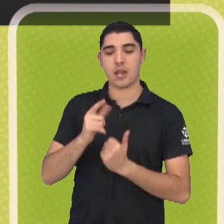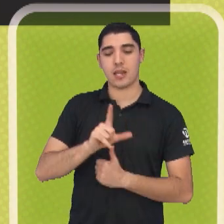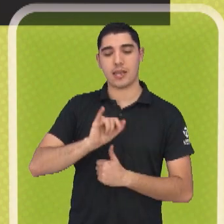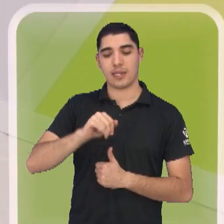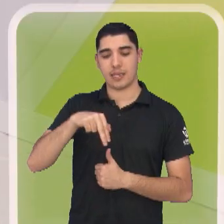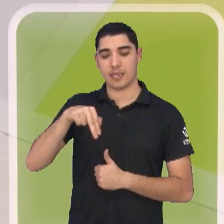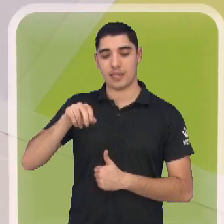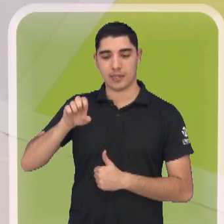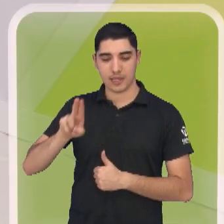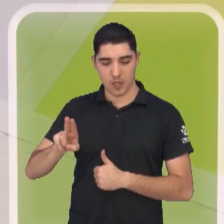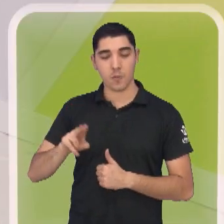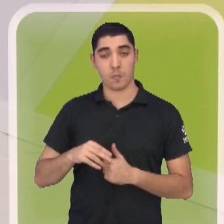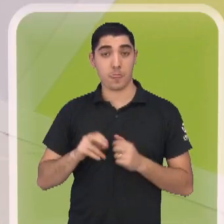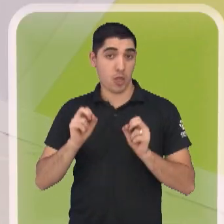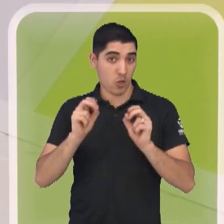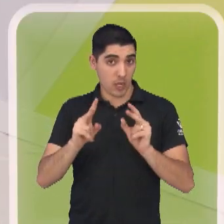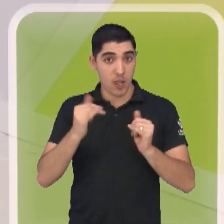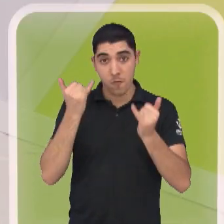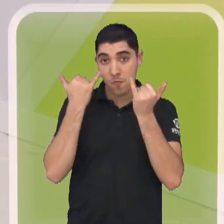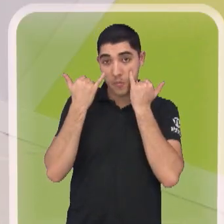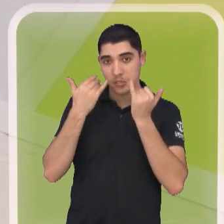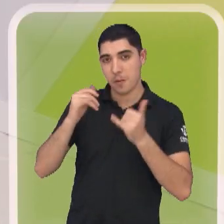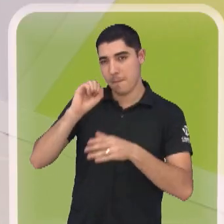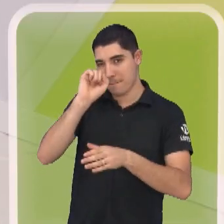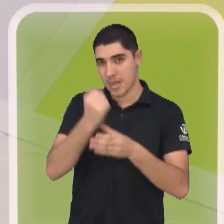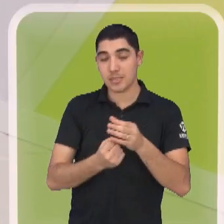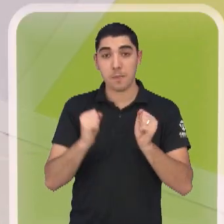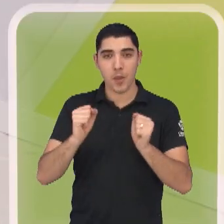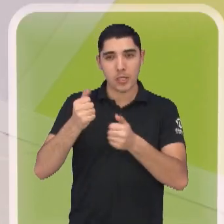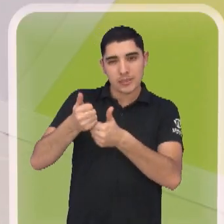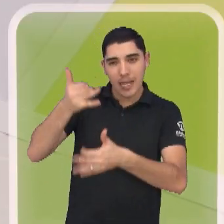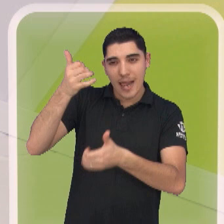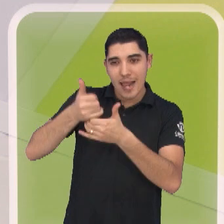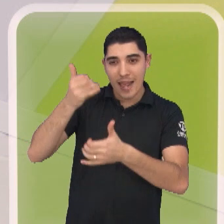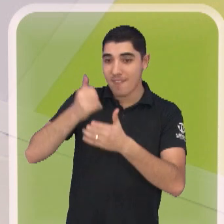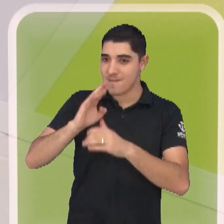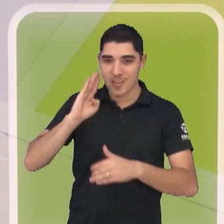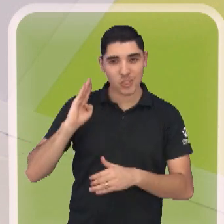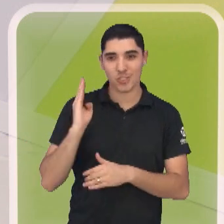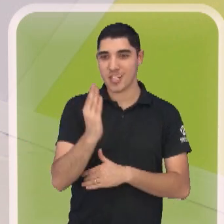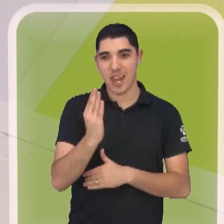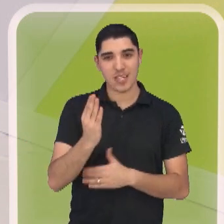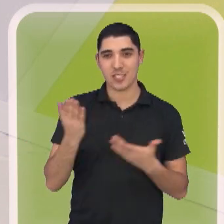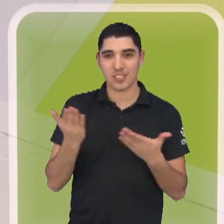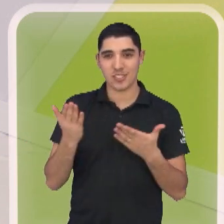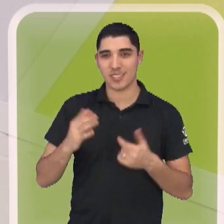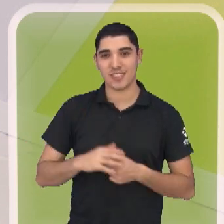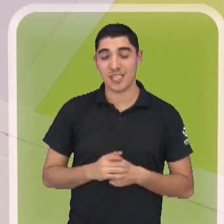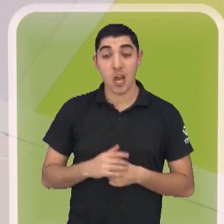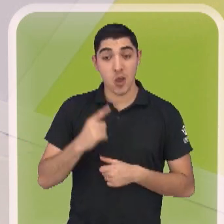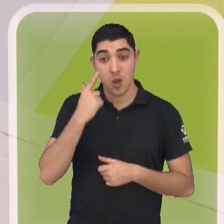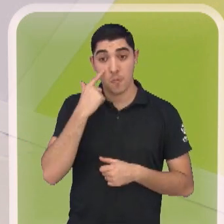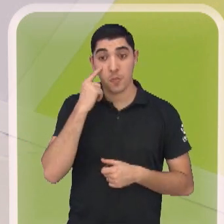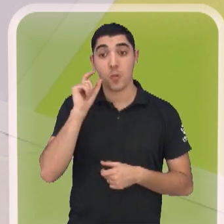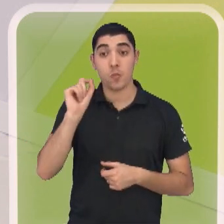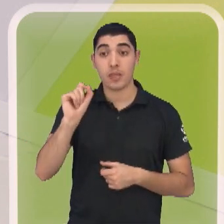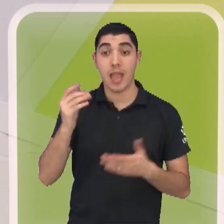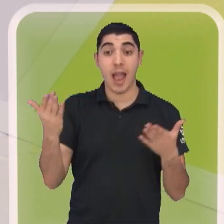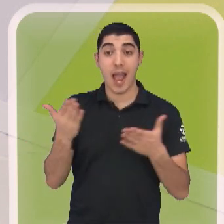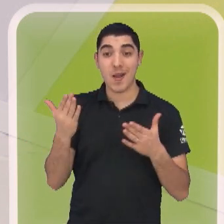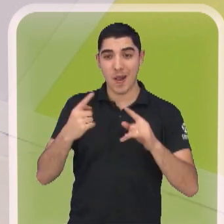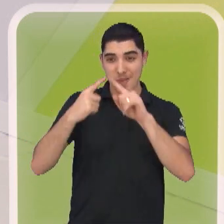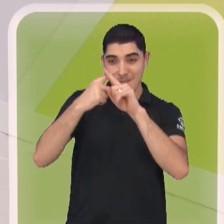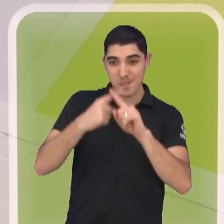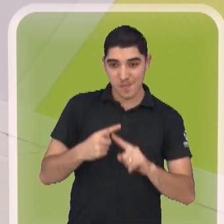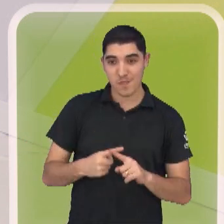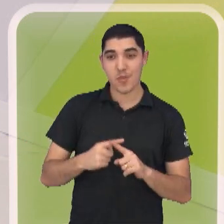tá informações do basquete para você pode subir minha querida Iana não vai a gente vai direto Iana vai direto vamos direto detalhe o seguinte vamos falar do bolão da Copa